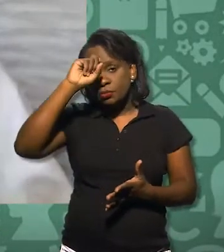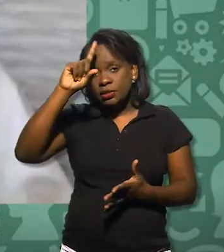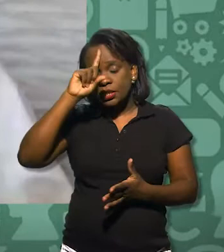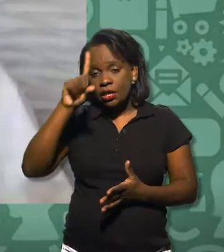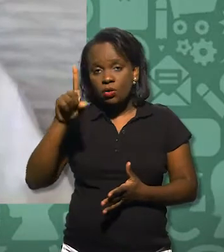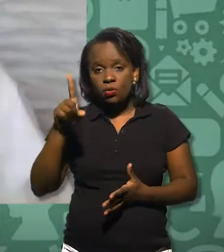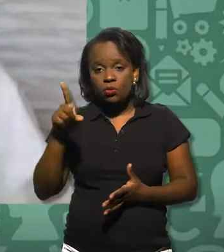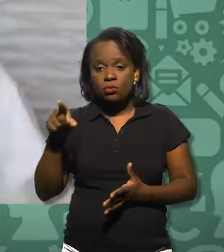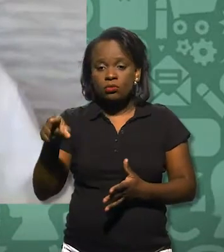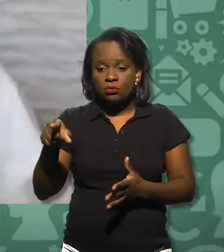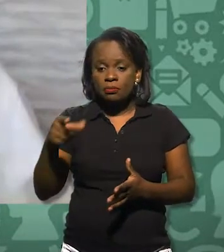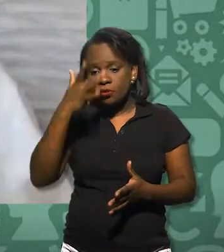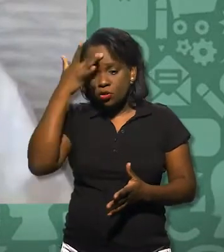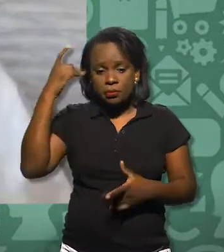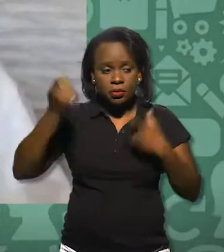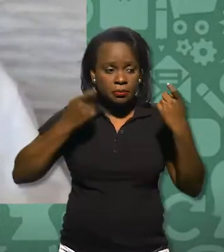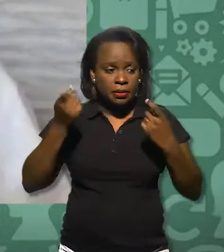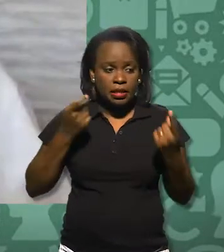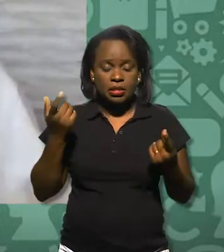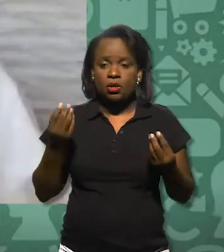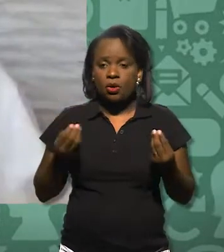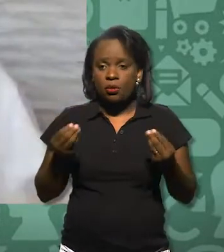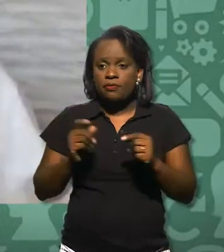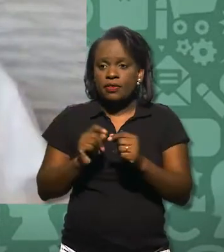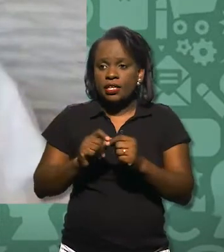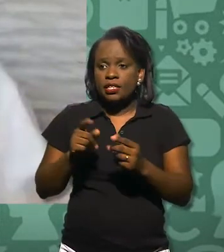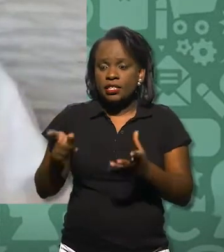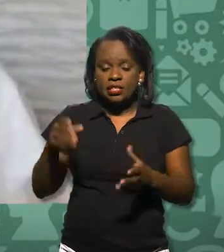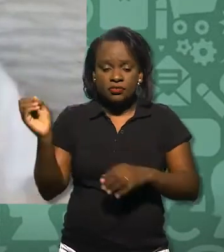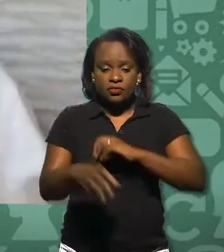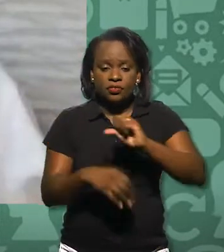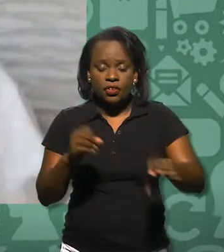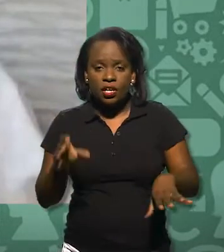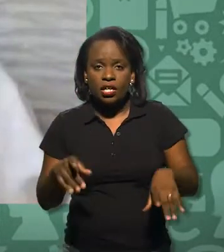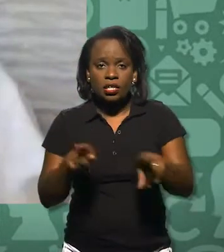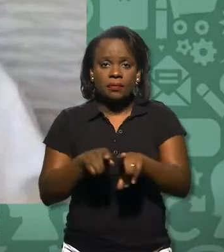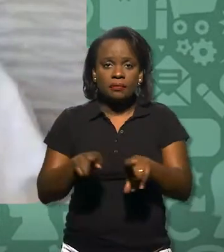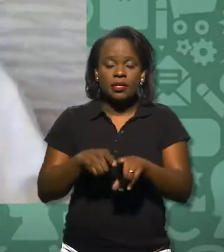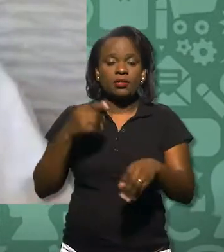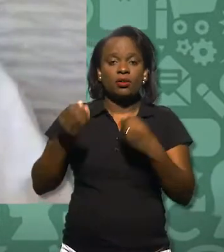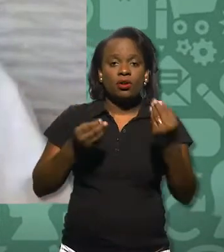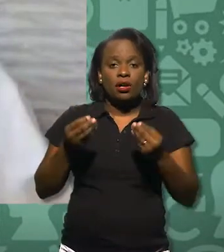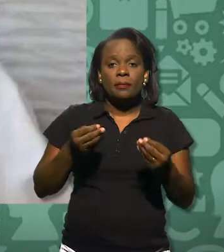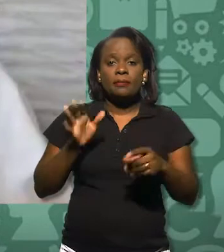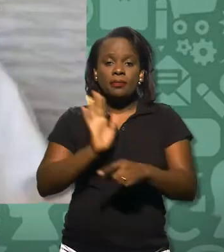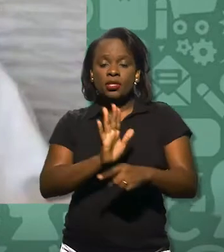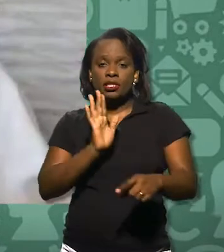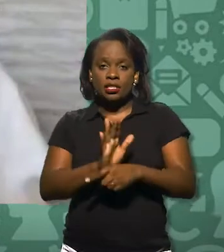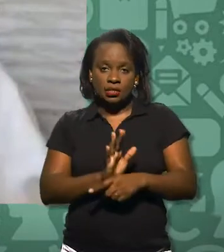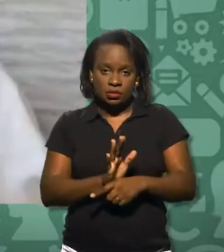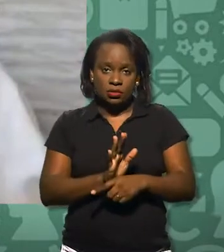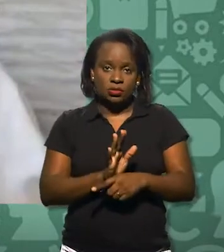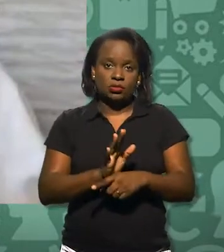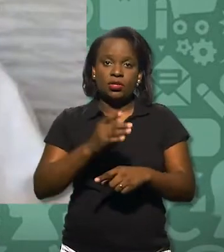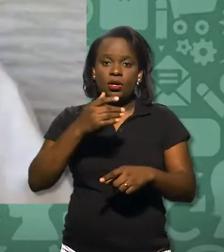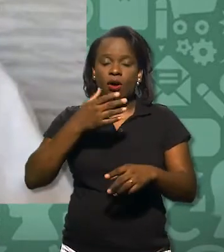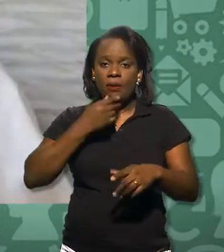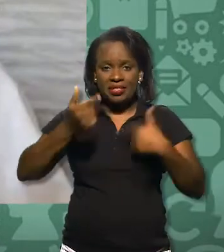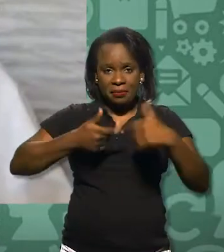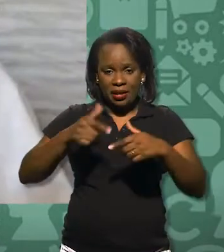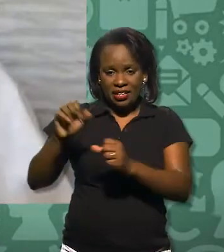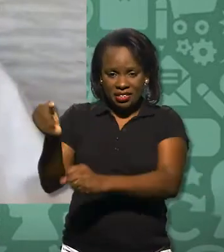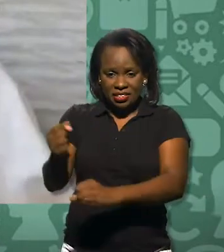lixo hospitalar? Né? Tem muita gente preocupada com isso, como é que está sendo feito esse descarte e também como que está sendo feita a proteção